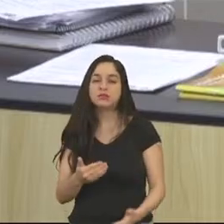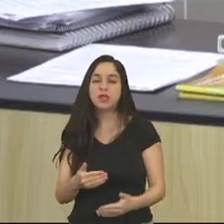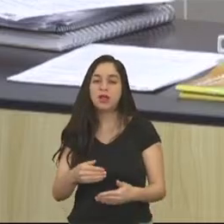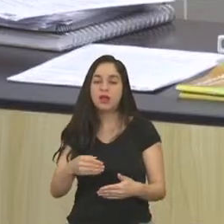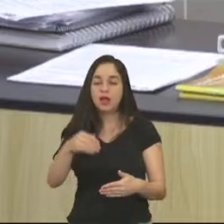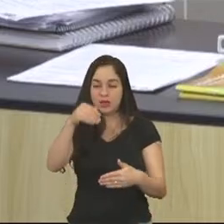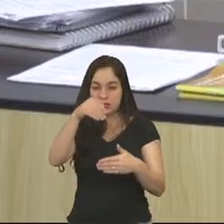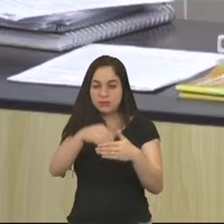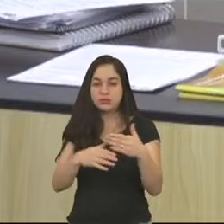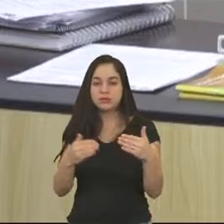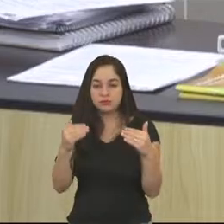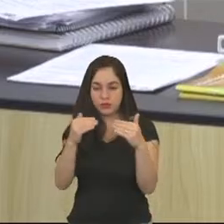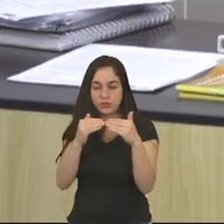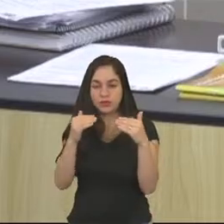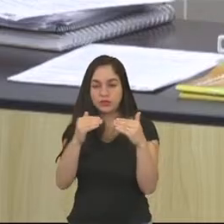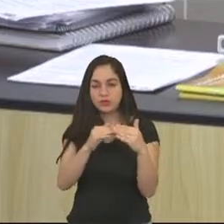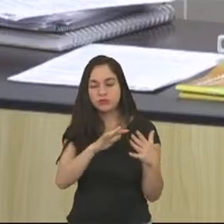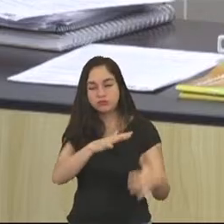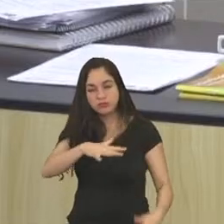nobres pares vereadores.